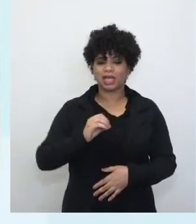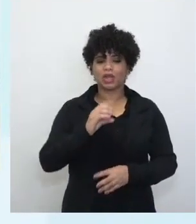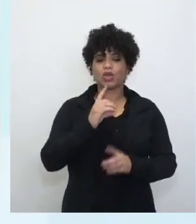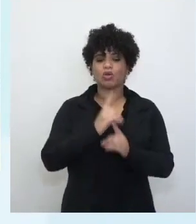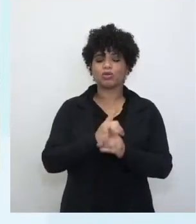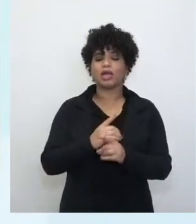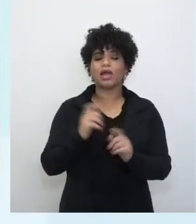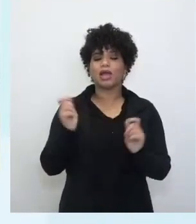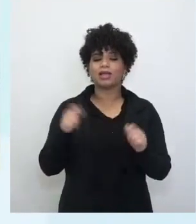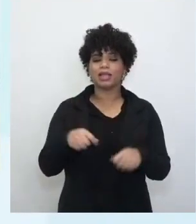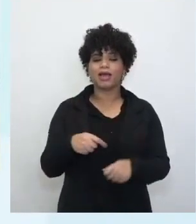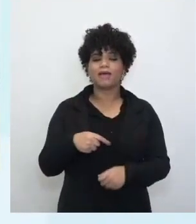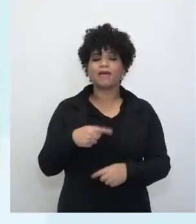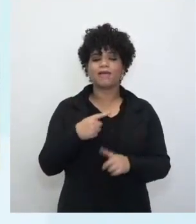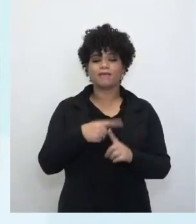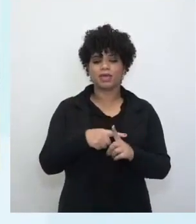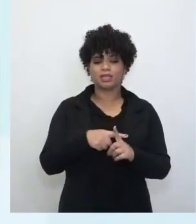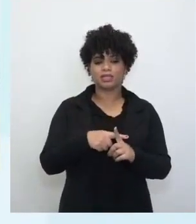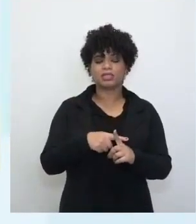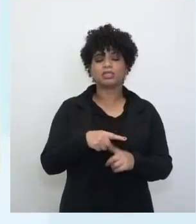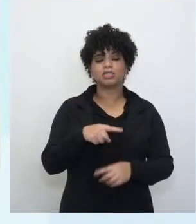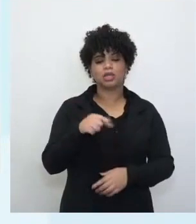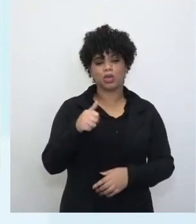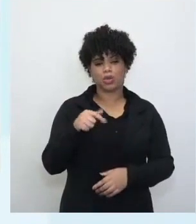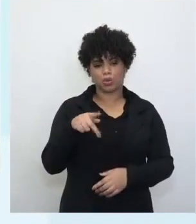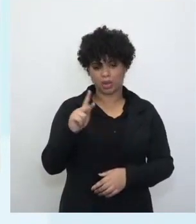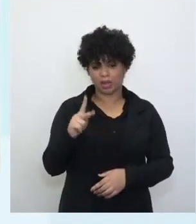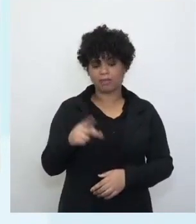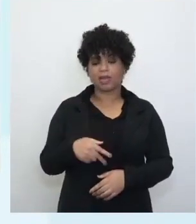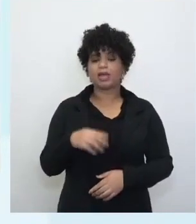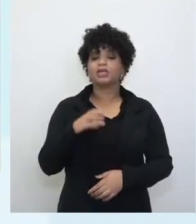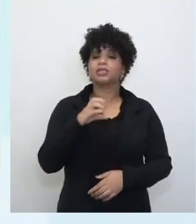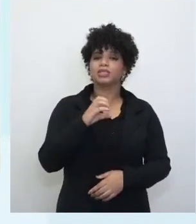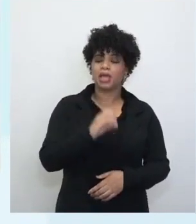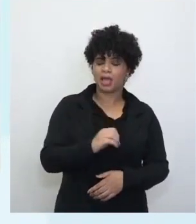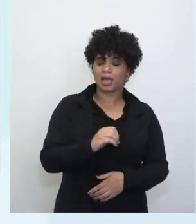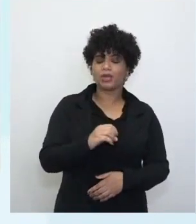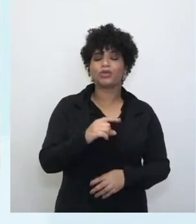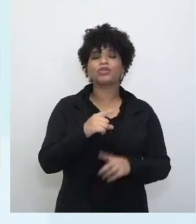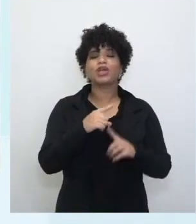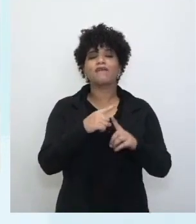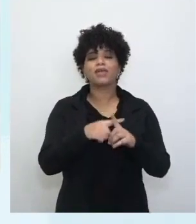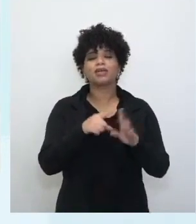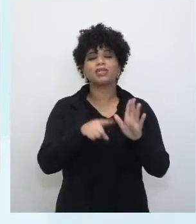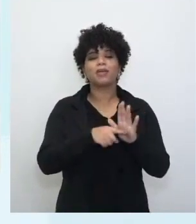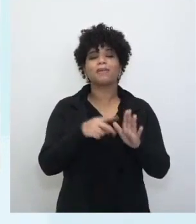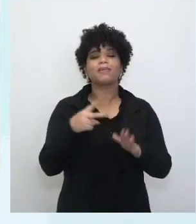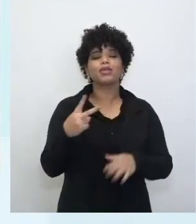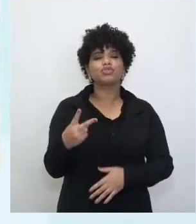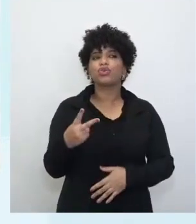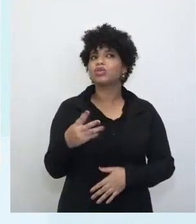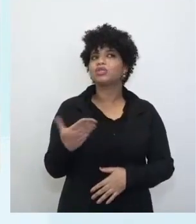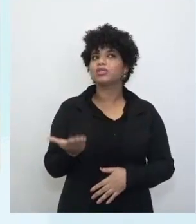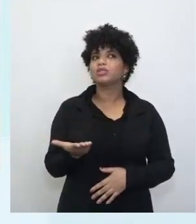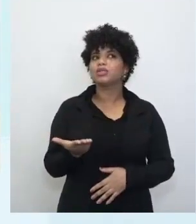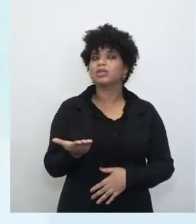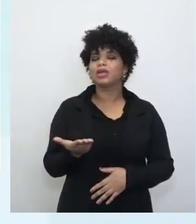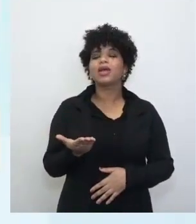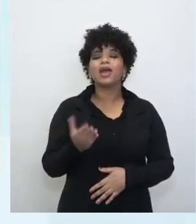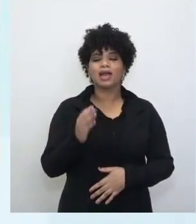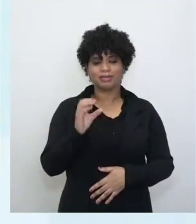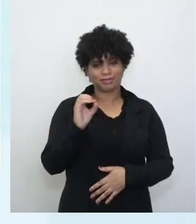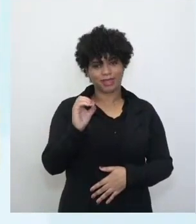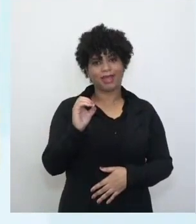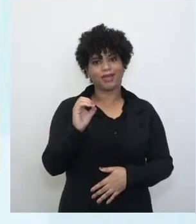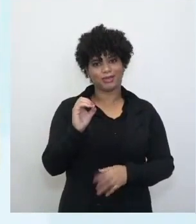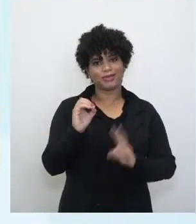para multiplicar pelo K. O K é menos 2, então vou fazer 0 vezes menos 2. 0 vezes menos 2, o 0 domina,